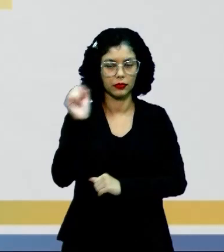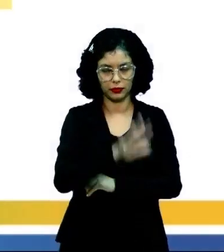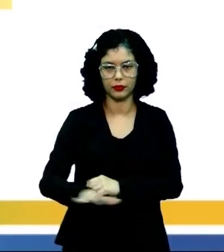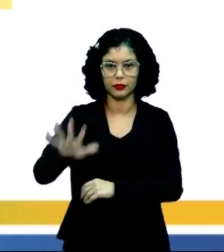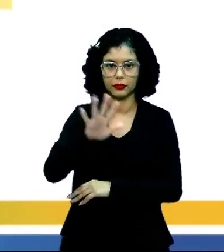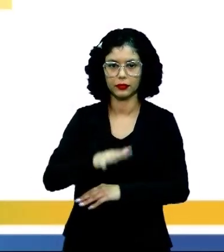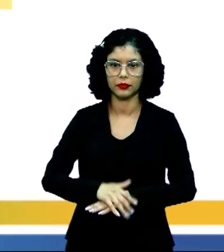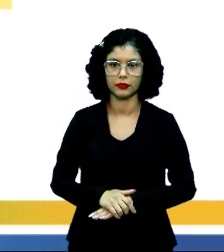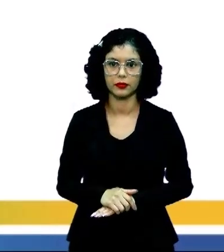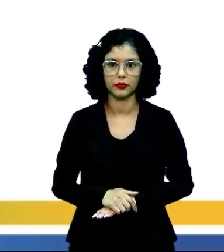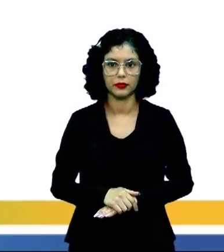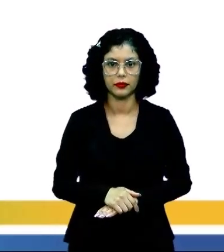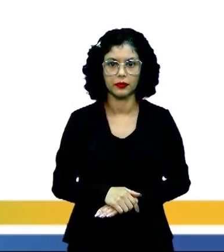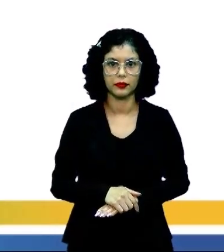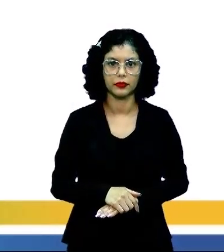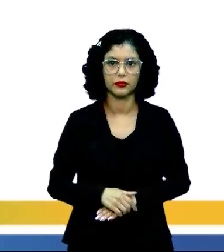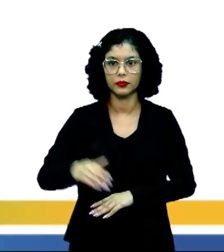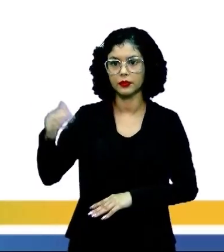universal.